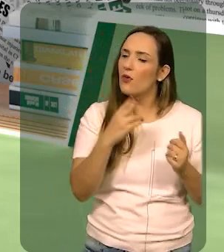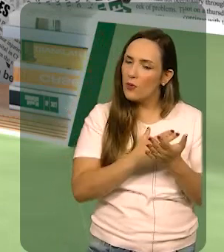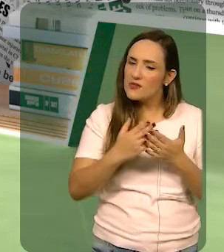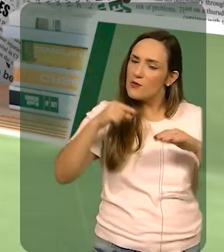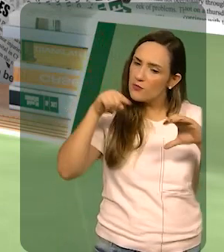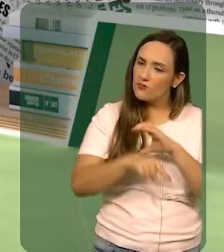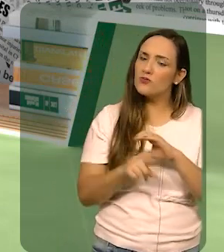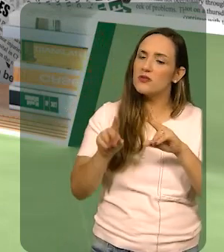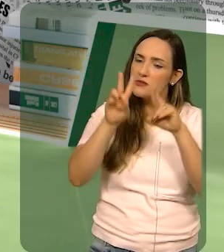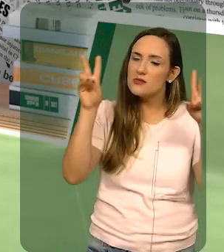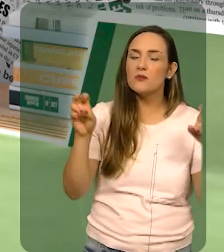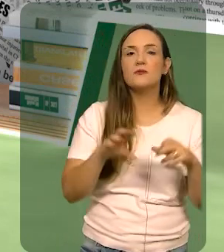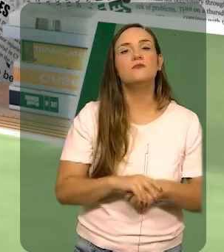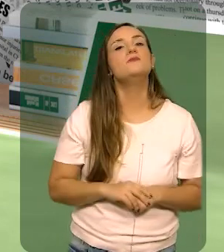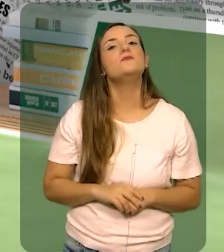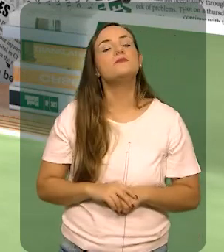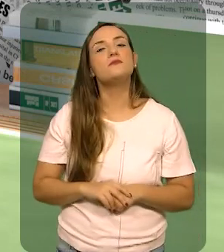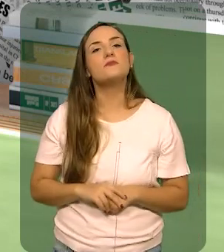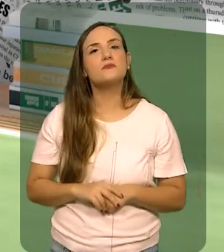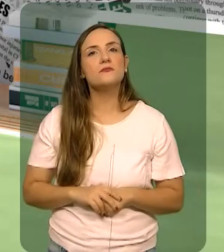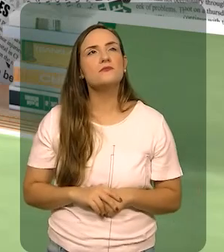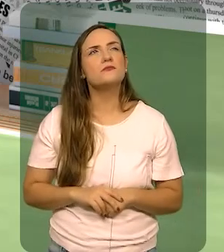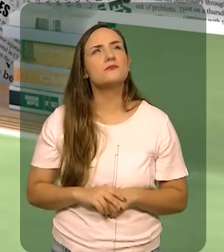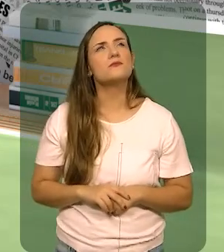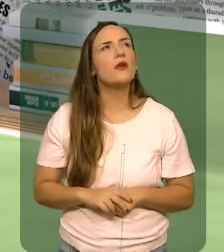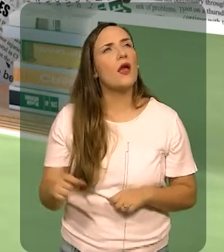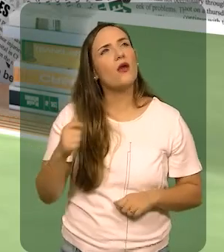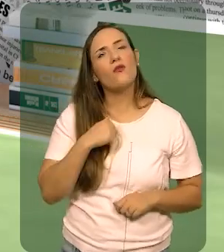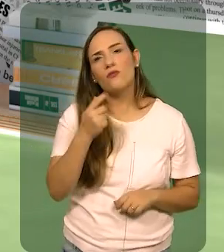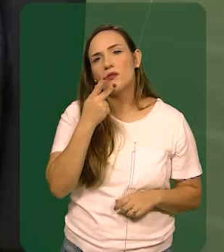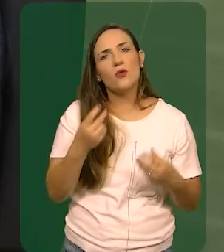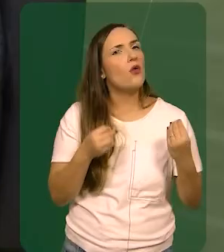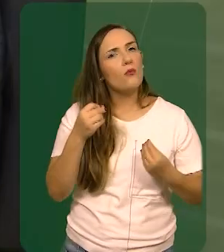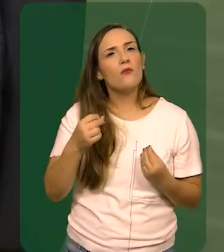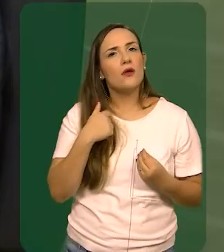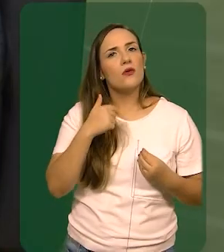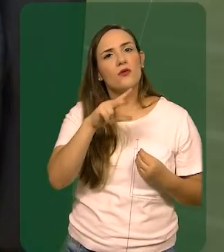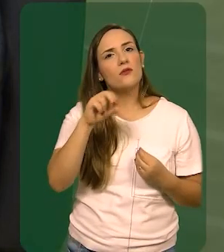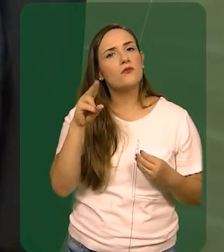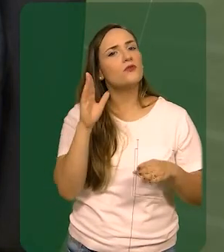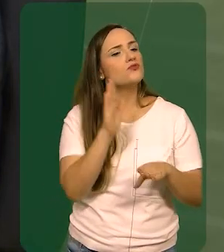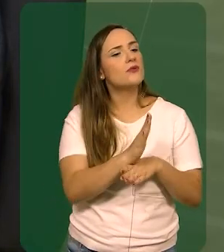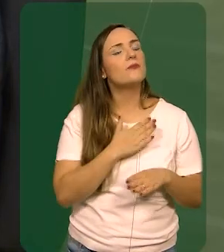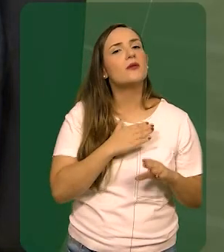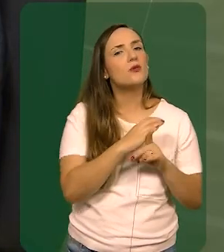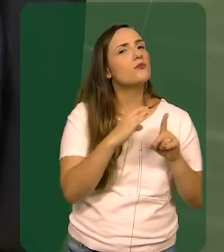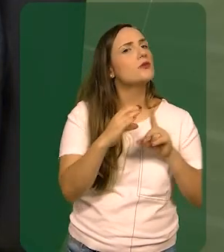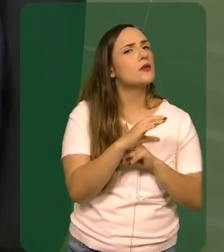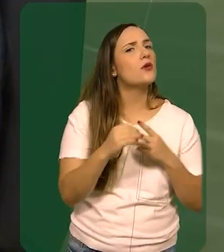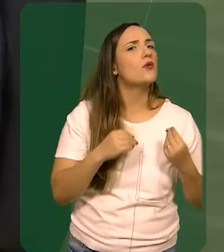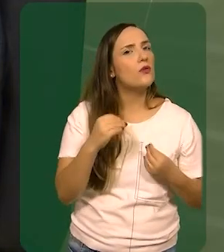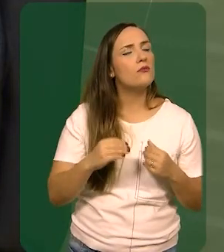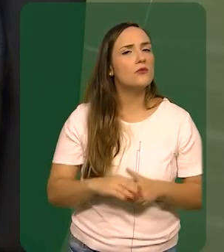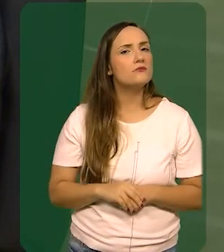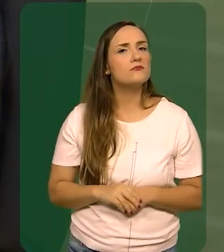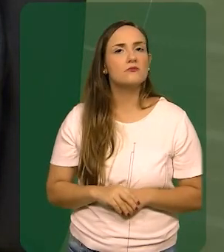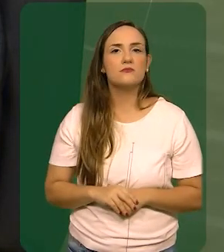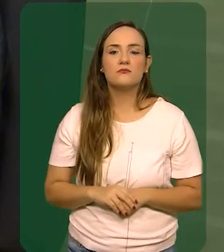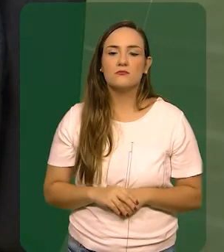comecei, terminei a pós-graduação. Falei, como eu posso ajudar agora, contribuir com a minha comunidade,